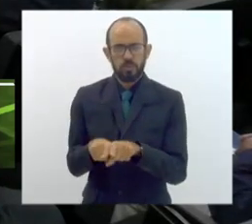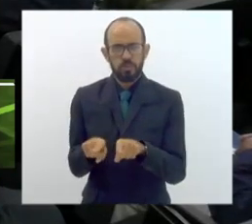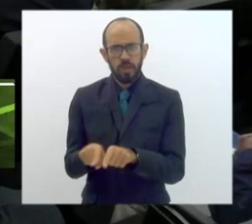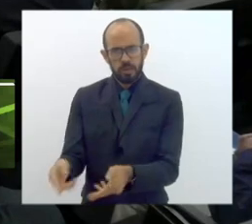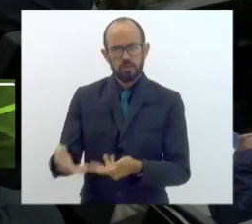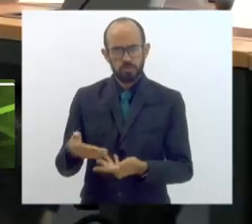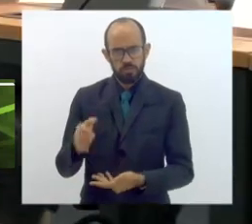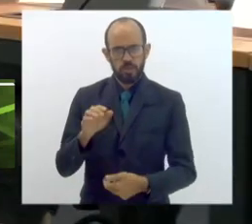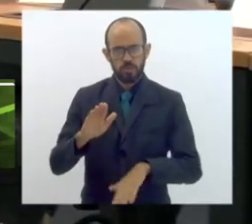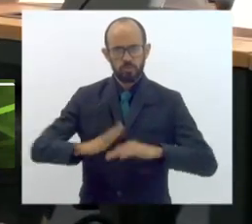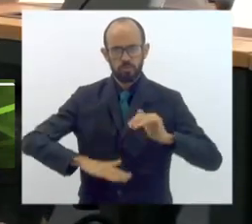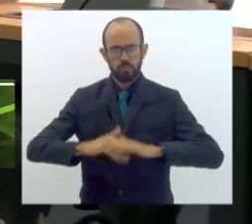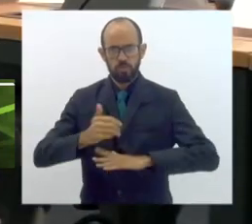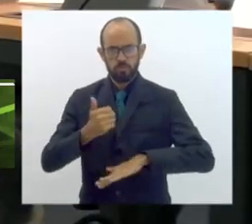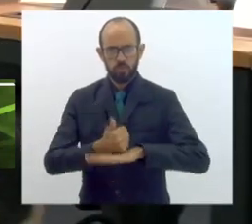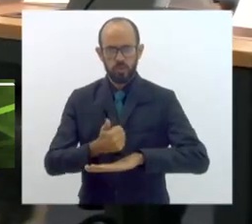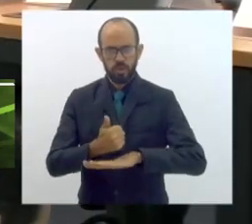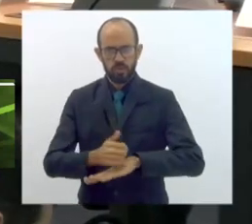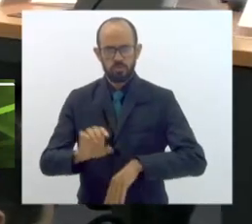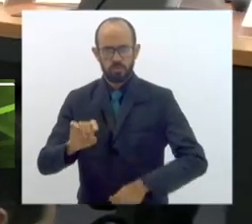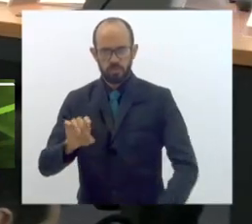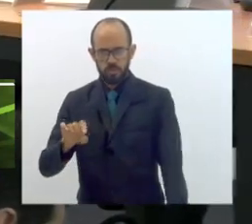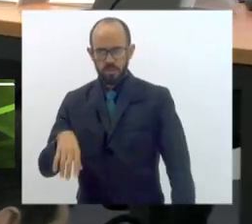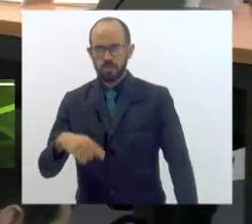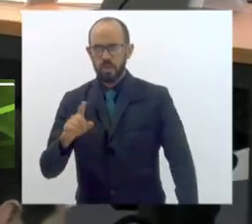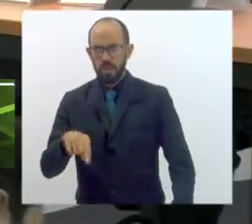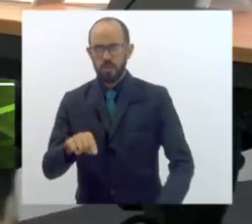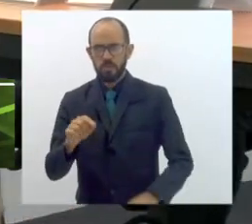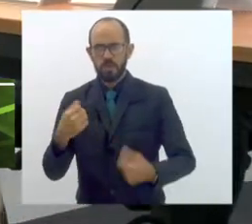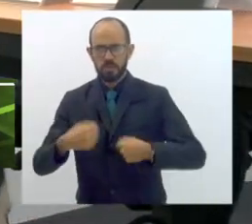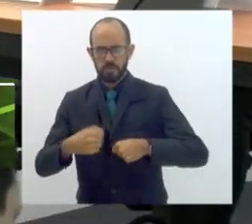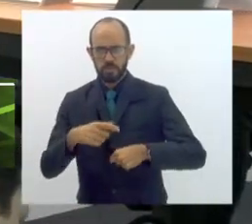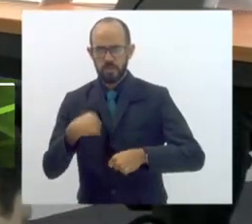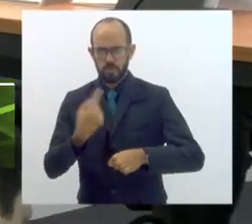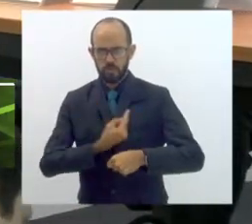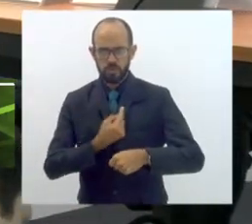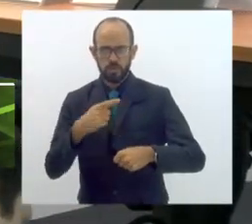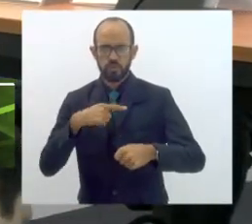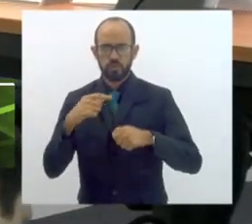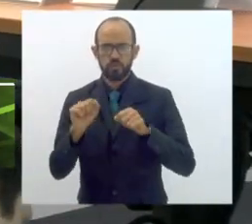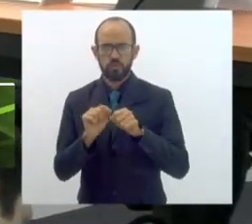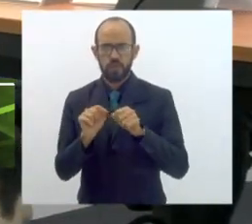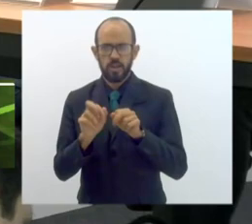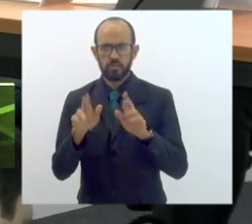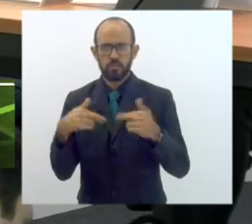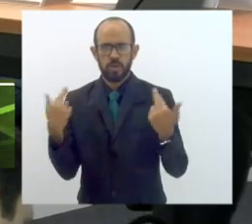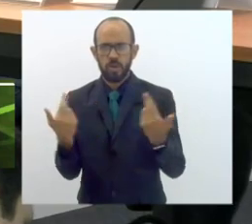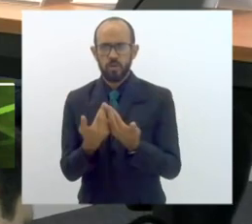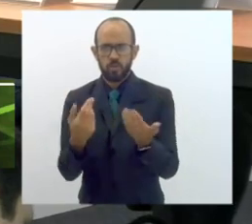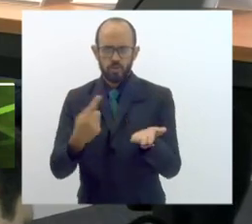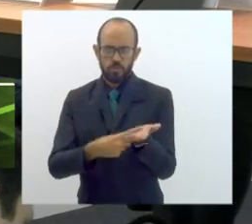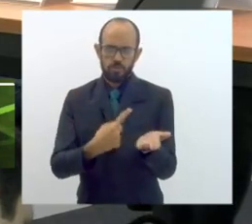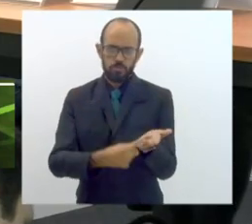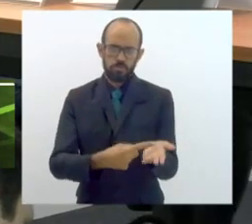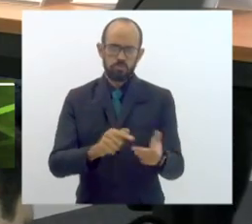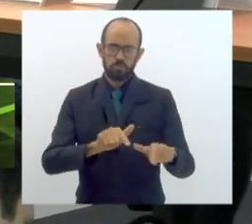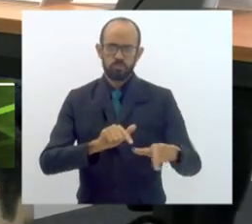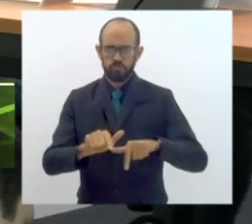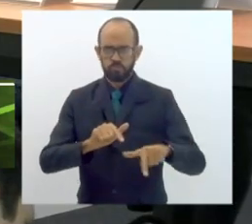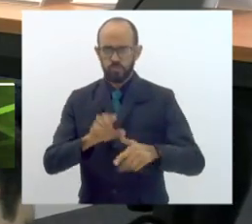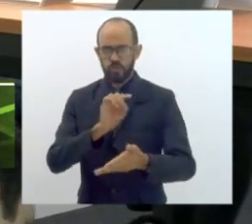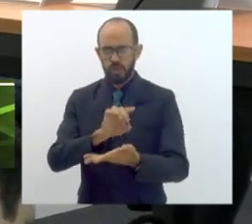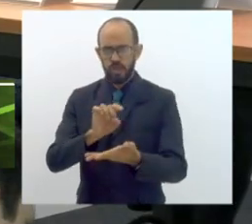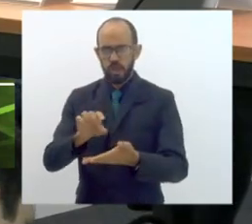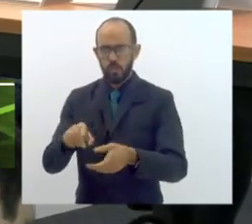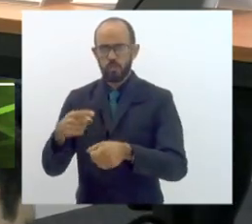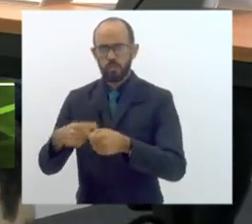uma característica da nossa região, é a necessidade. Né? Então, nós temos as reuniões onde são pactuados os serviços que cada município está